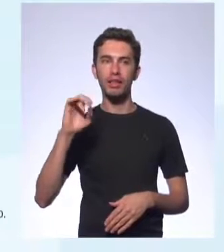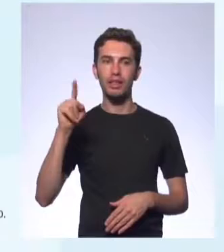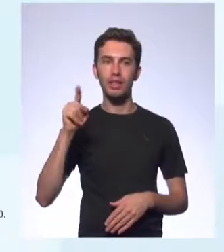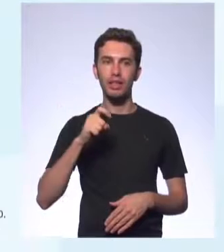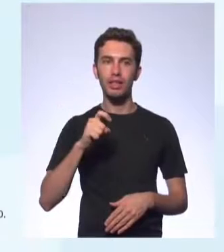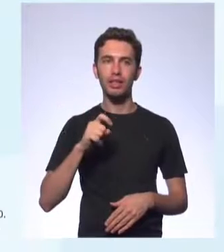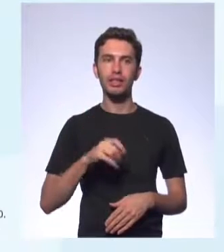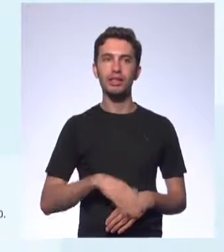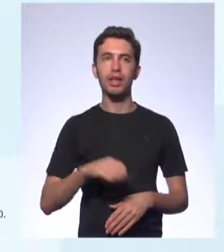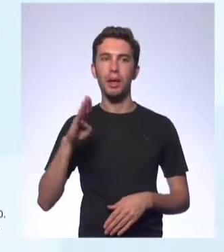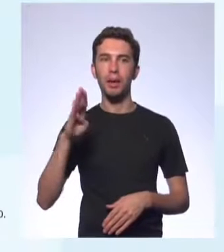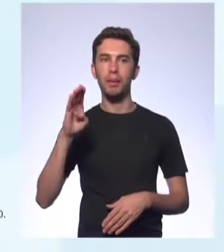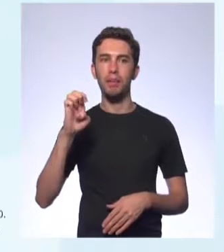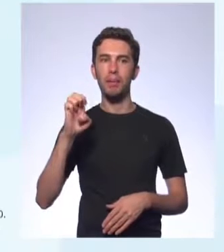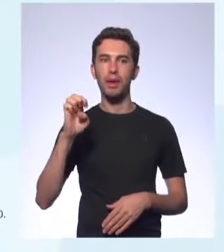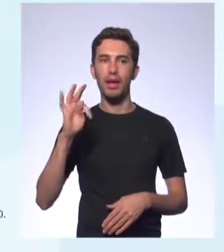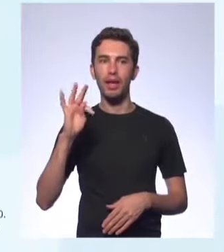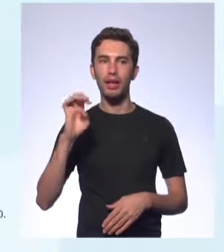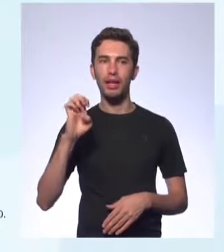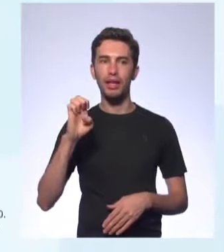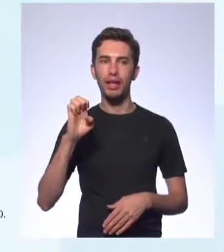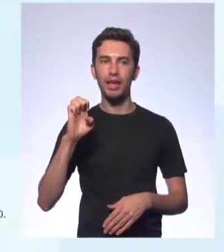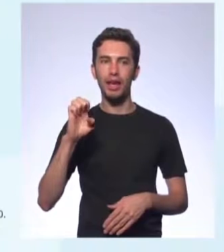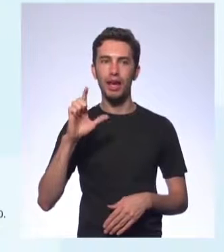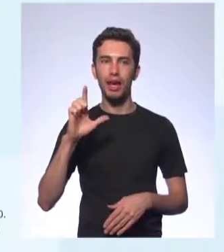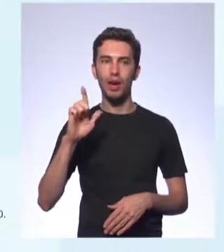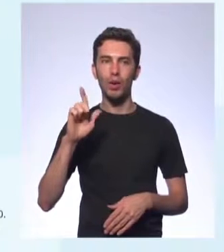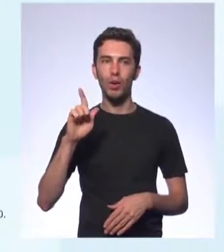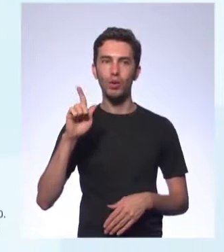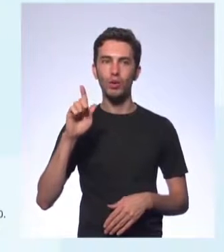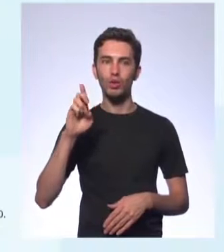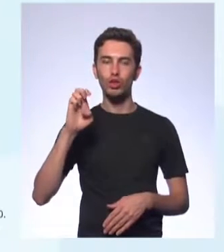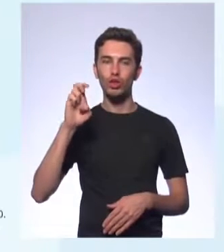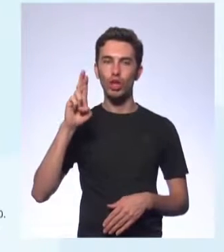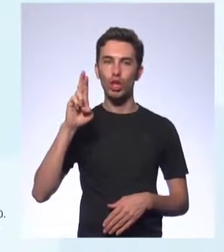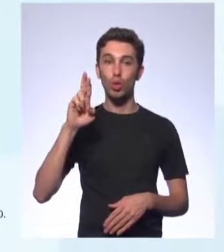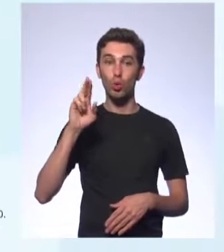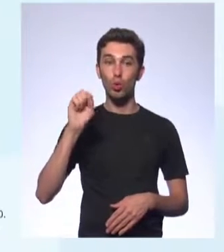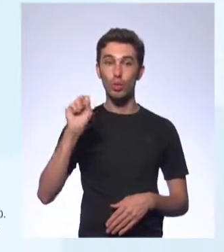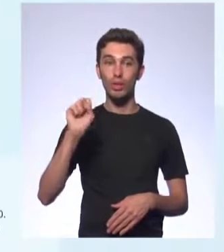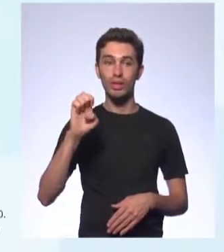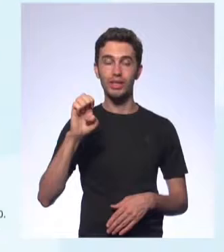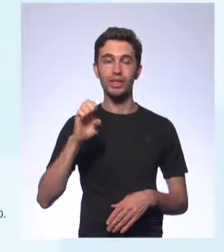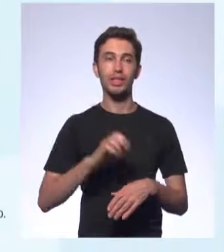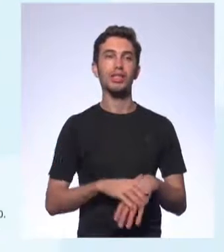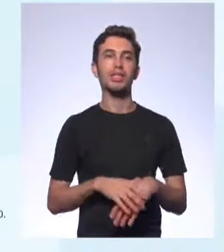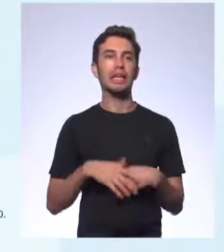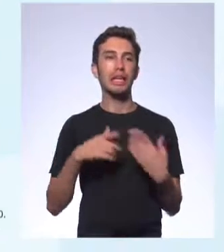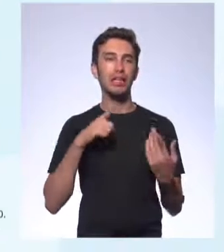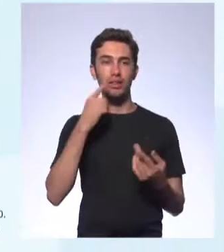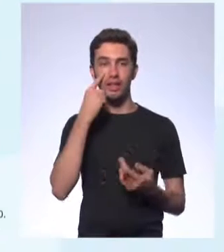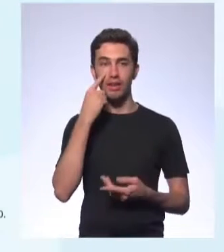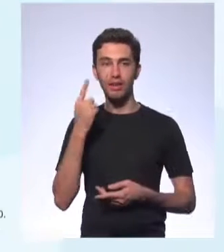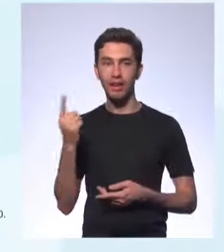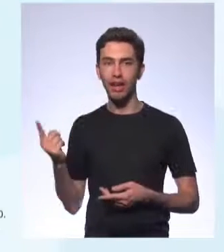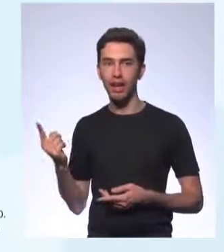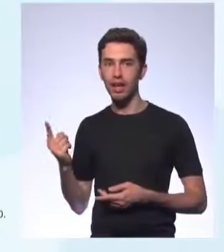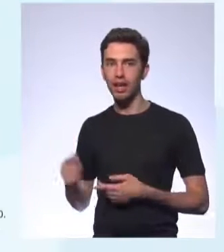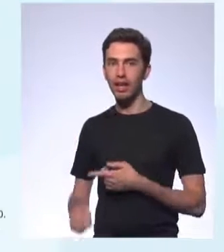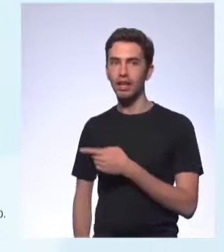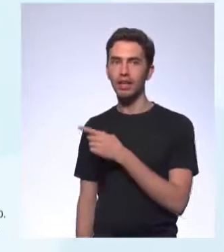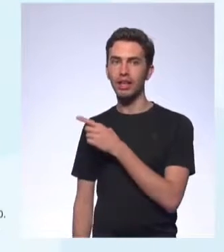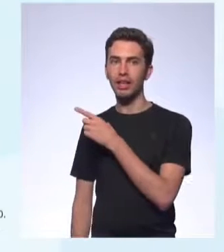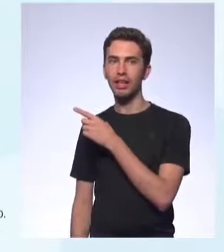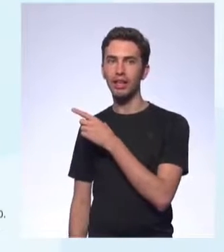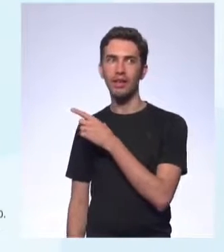Marias. Se você olhar do lado de cá, ó, do lado direito da sua tela, você vai ver que tem ali três estrelas que são muito